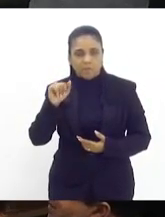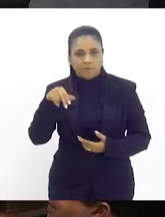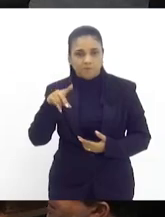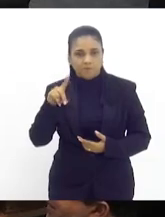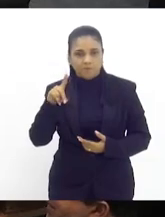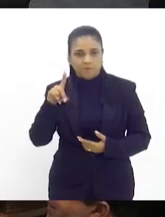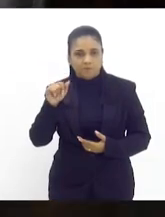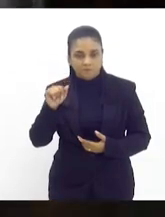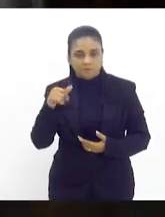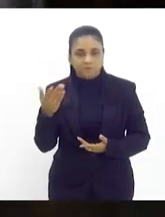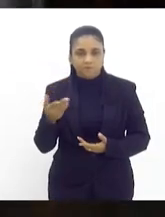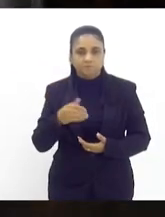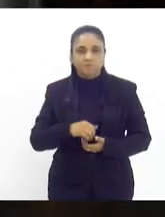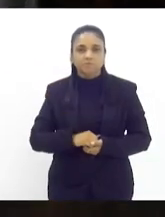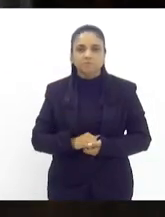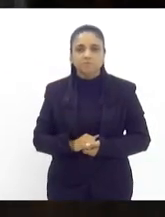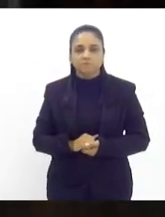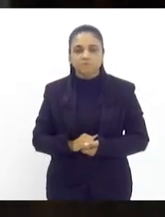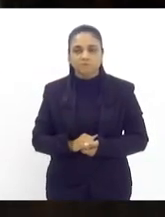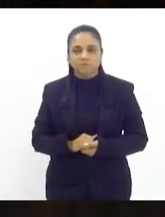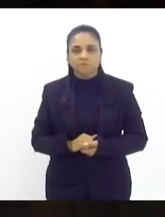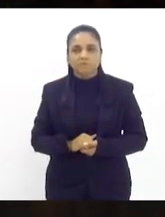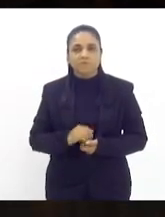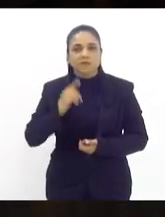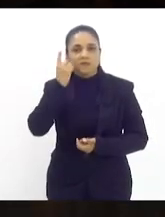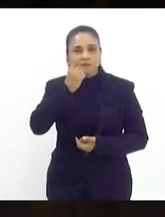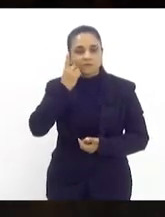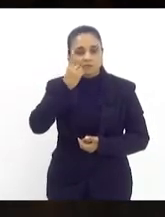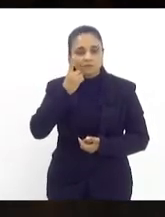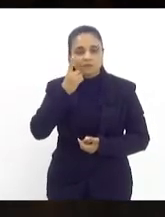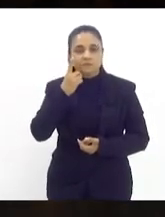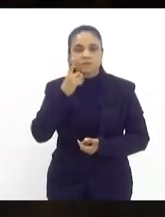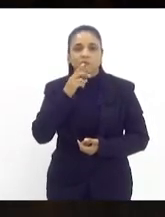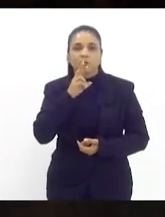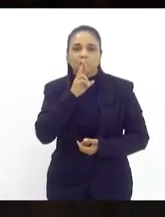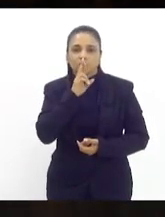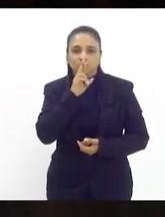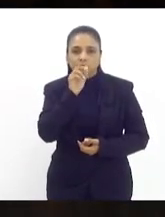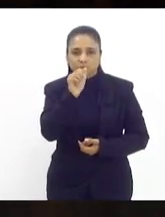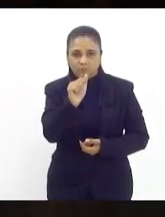Deputado Renato Miranda. Deputado Rodrigo Amorim.